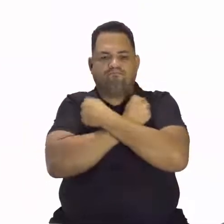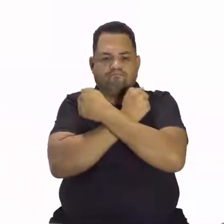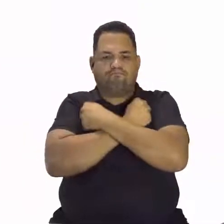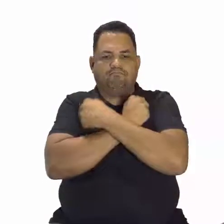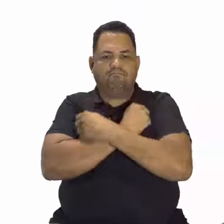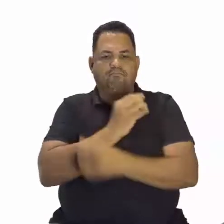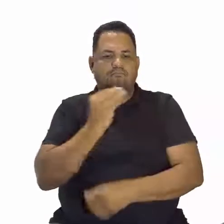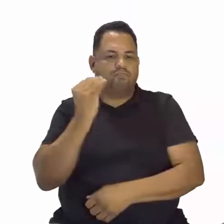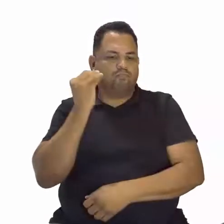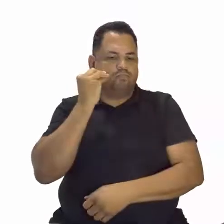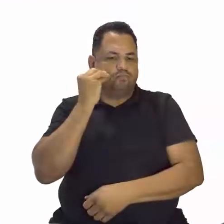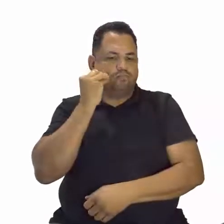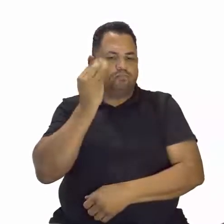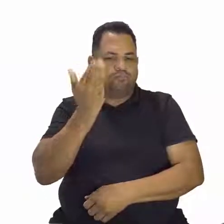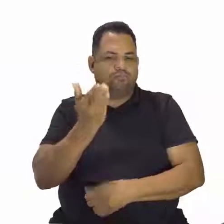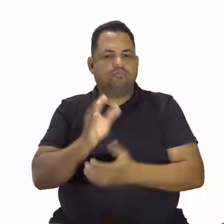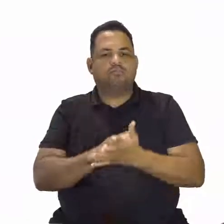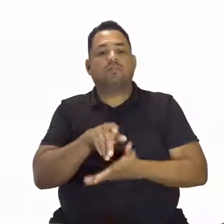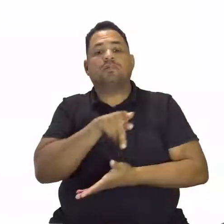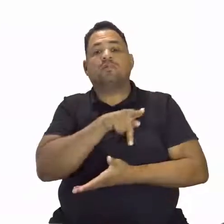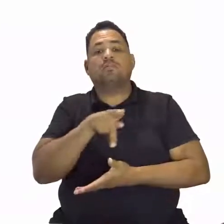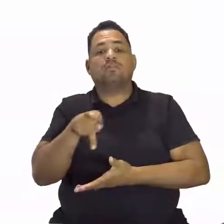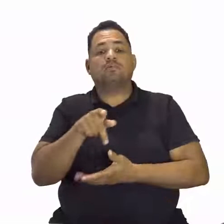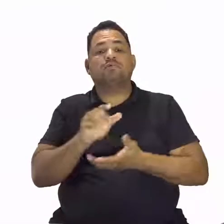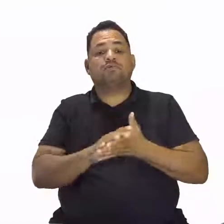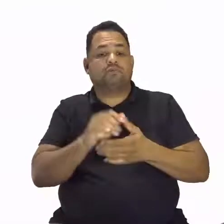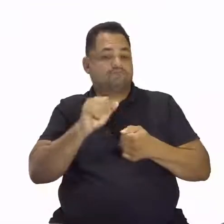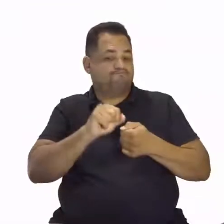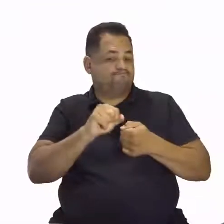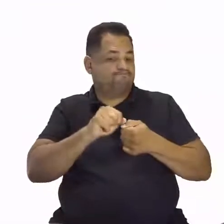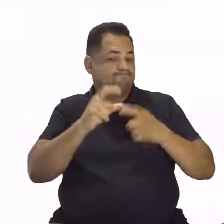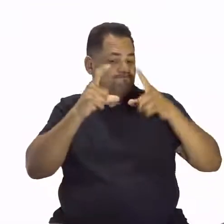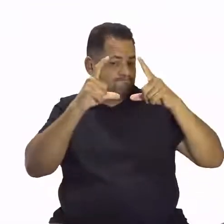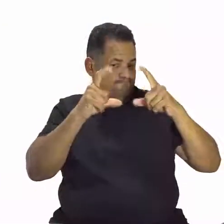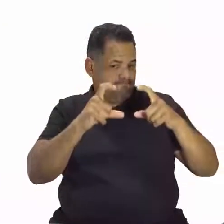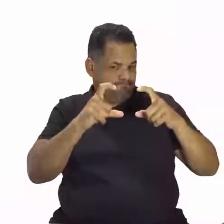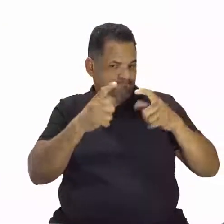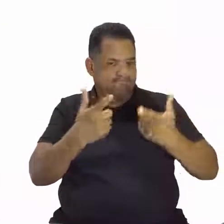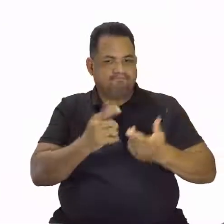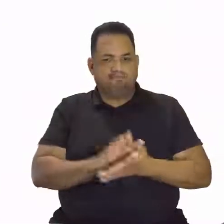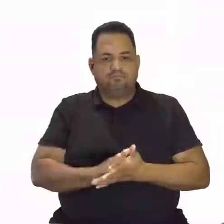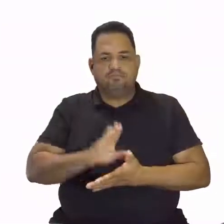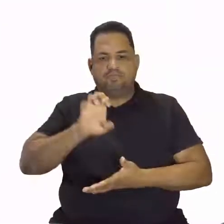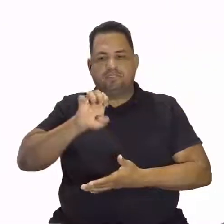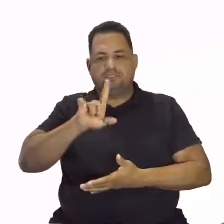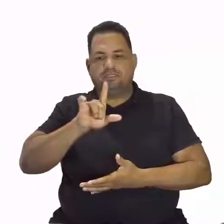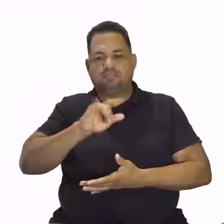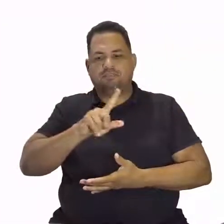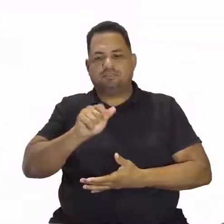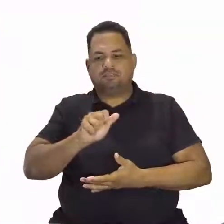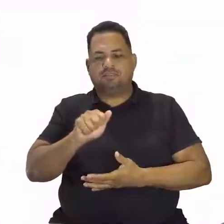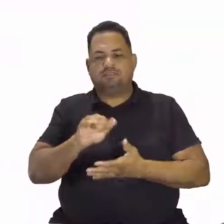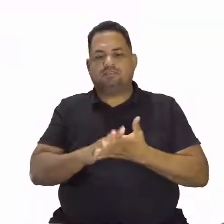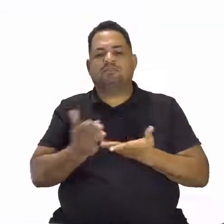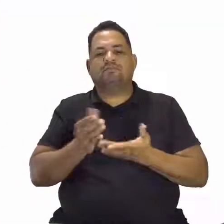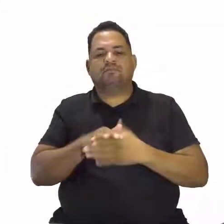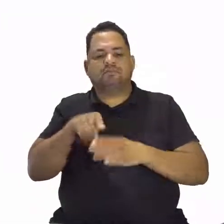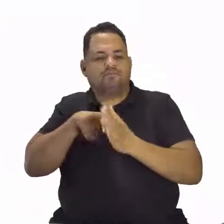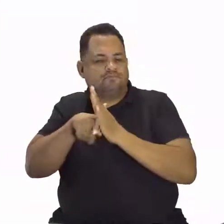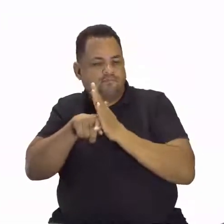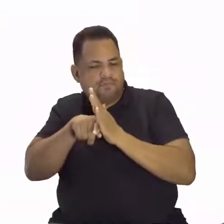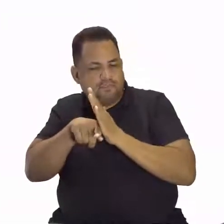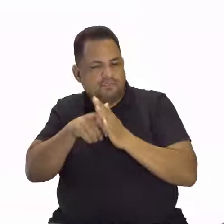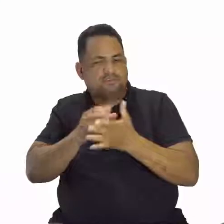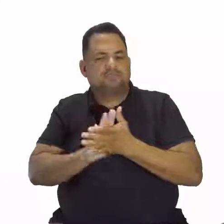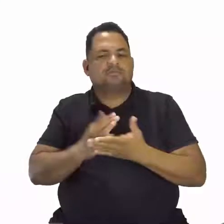foto aqui foi a professora Elisângela que fez esse registro, né? Ela fez pesquisa em Nazaré, ela tem estudos, né?